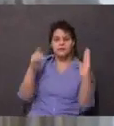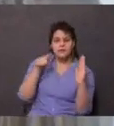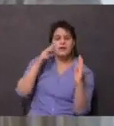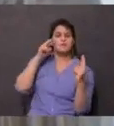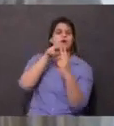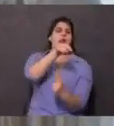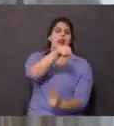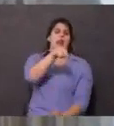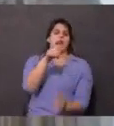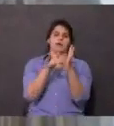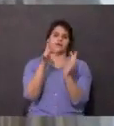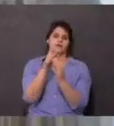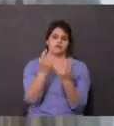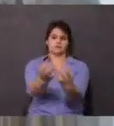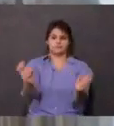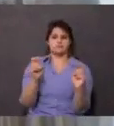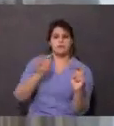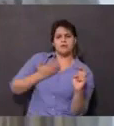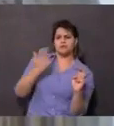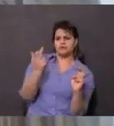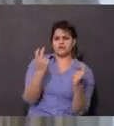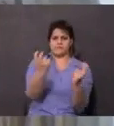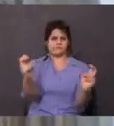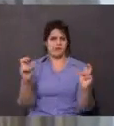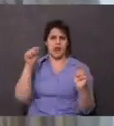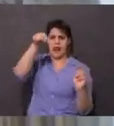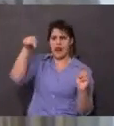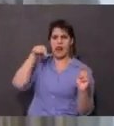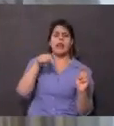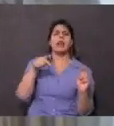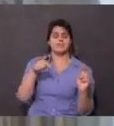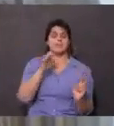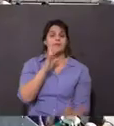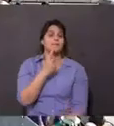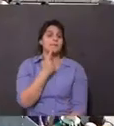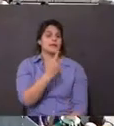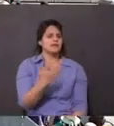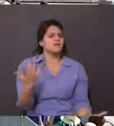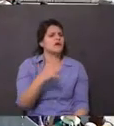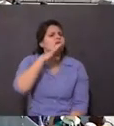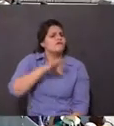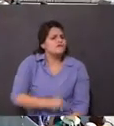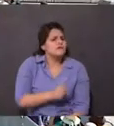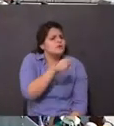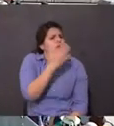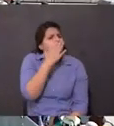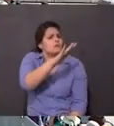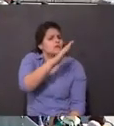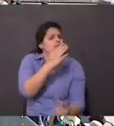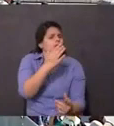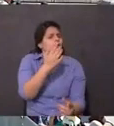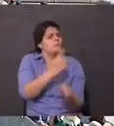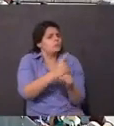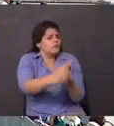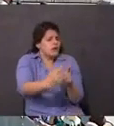madre: Hijo, ¿por qué nos has tratado así? Mira que tu padre y yo te buscábamos